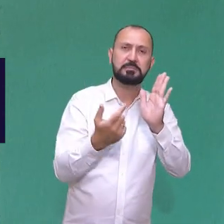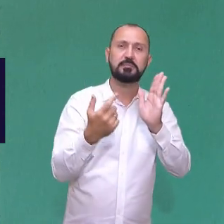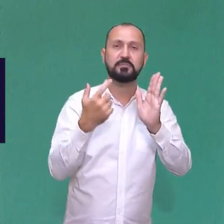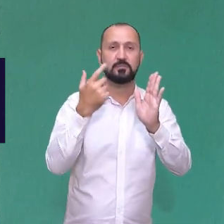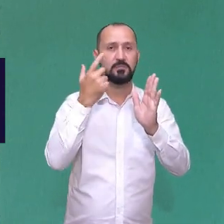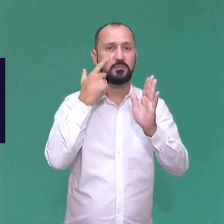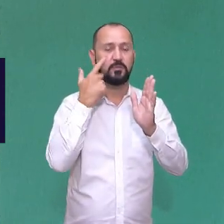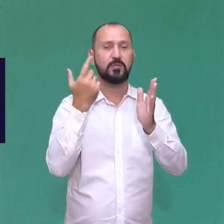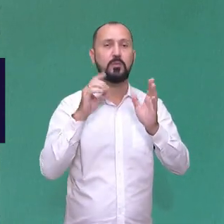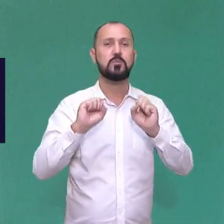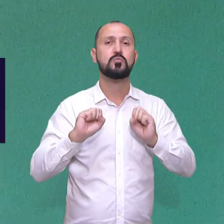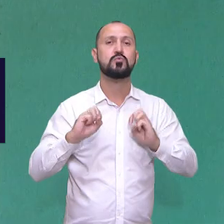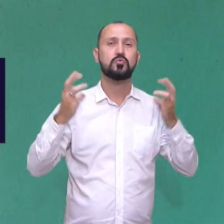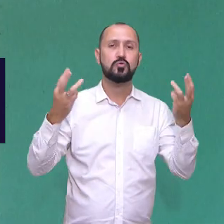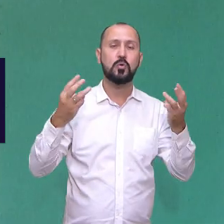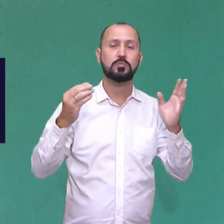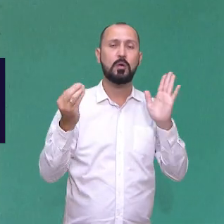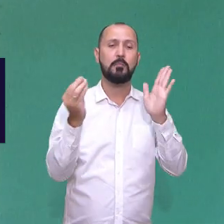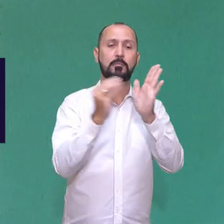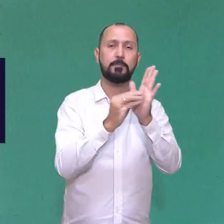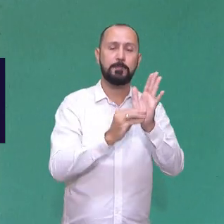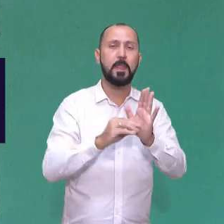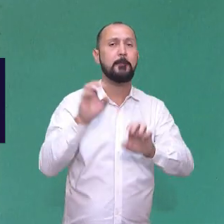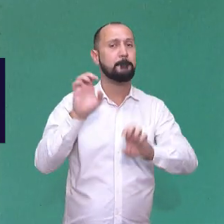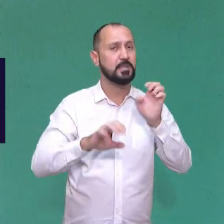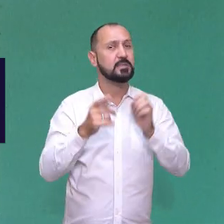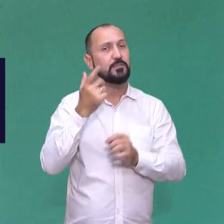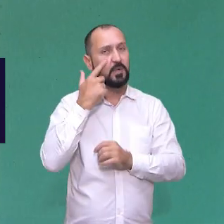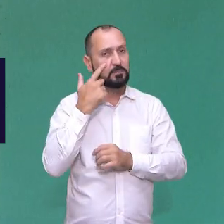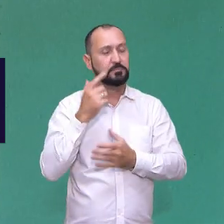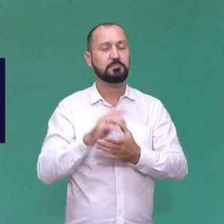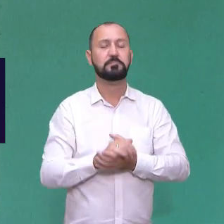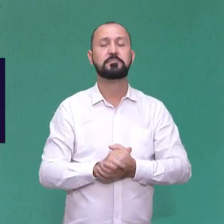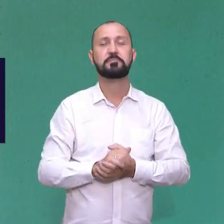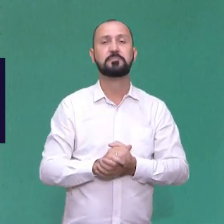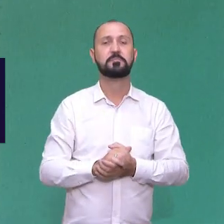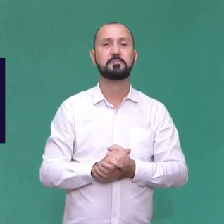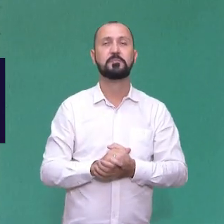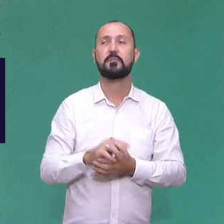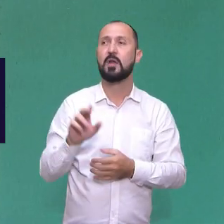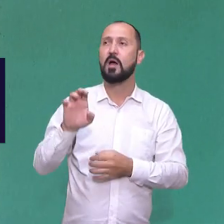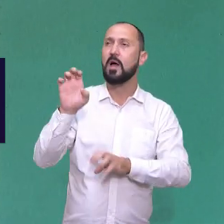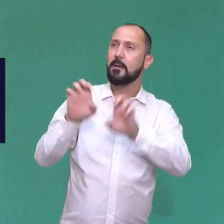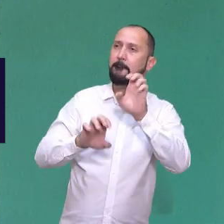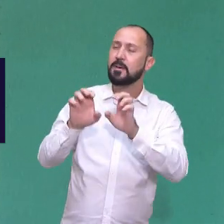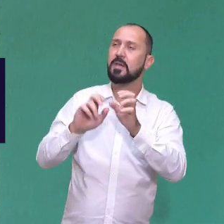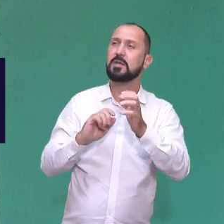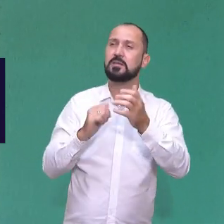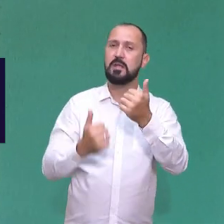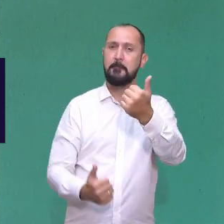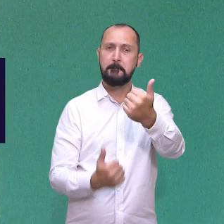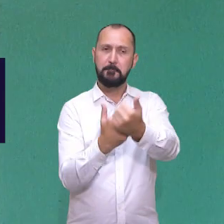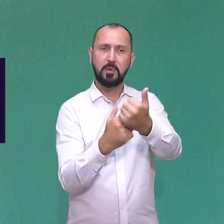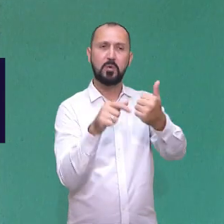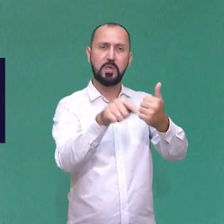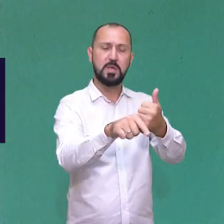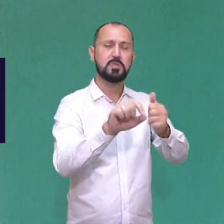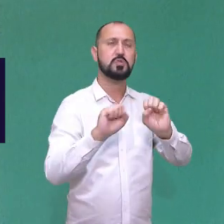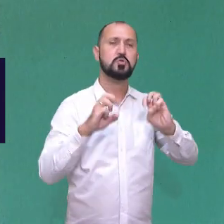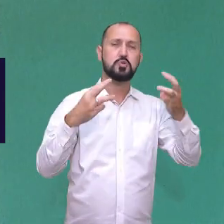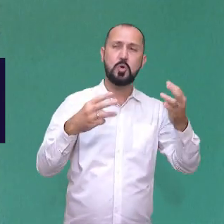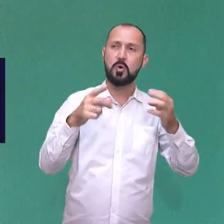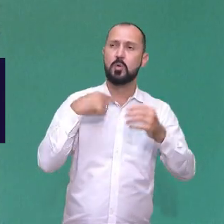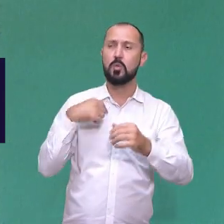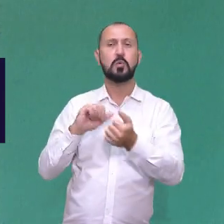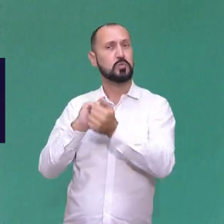colocar o seu nome ali no patrocínio. Você vê aí tantos shows, aí você vê, empresa você vê.